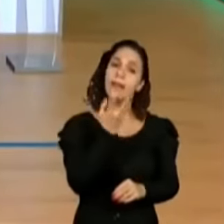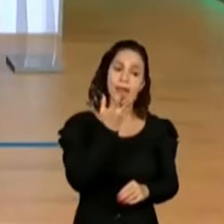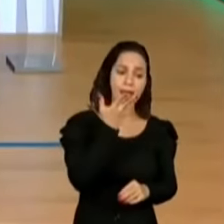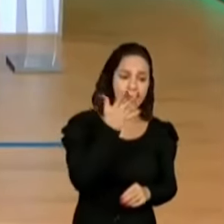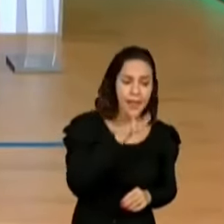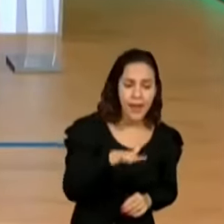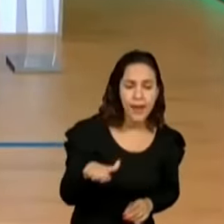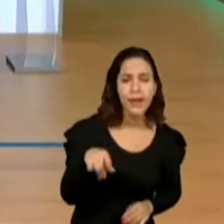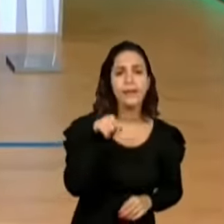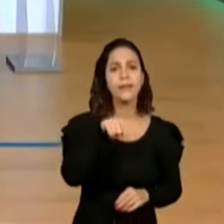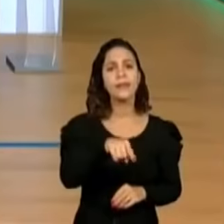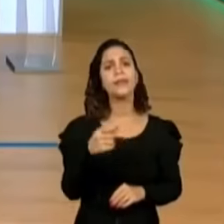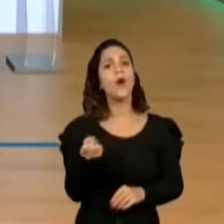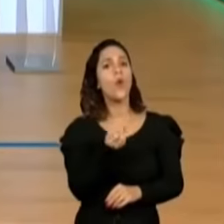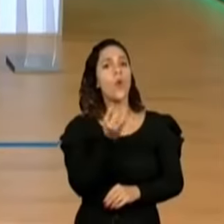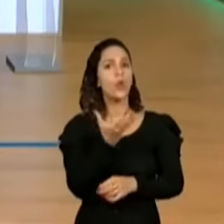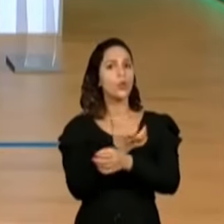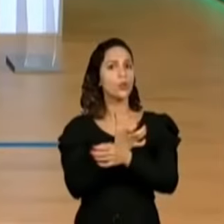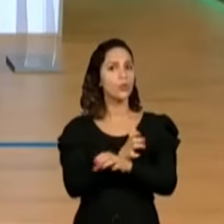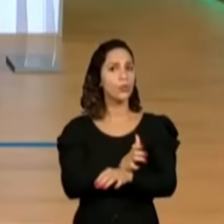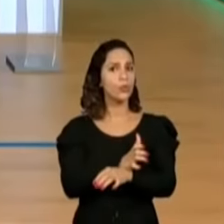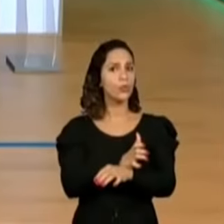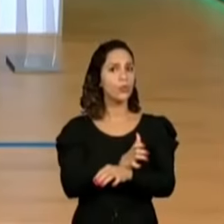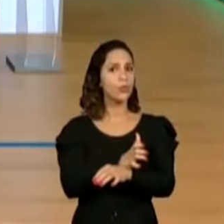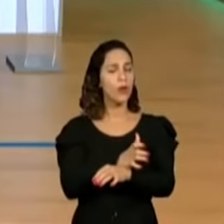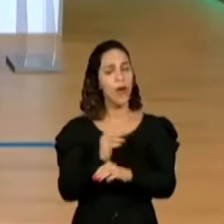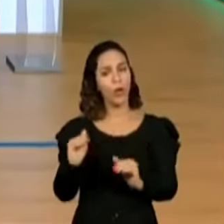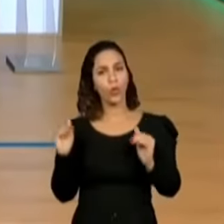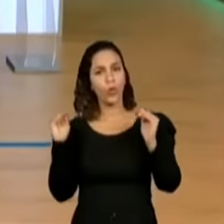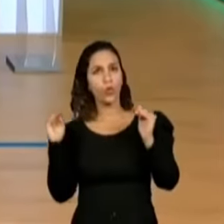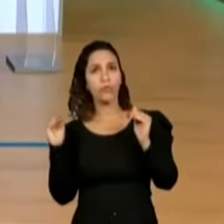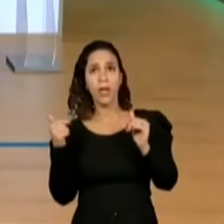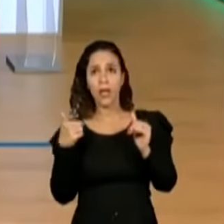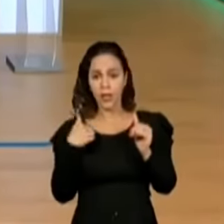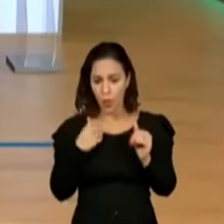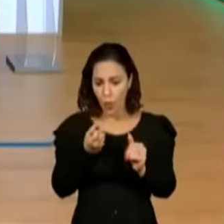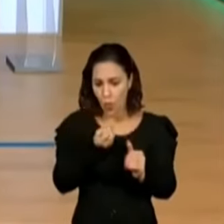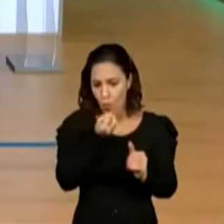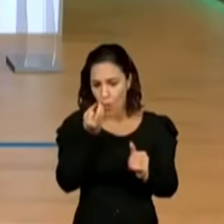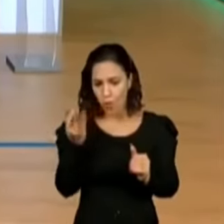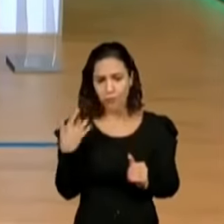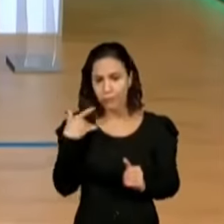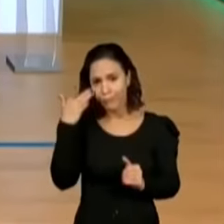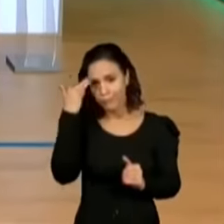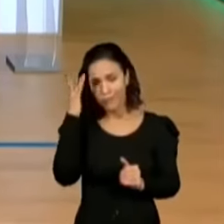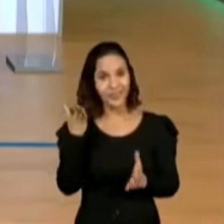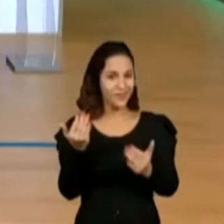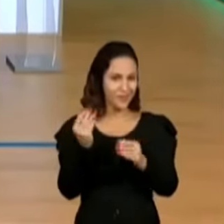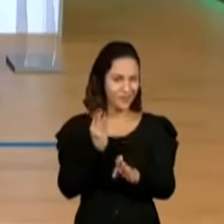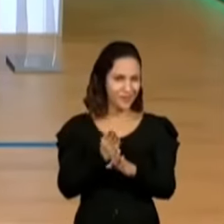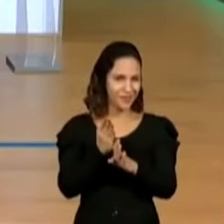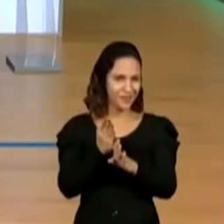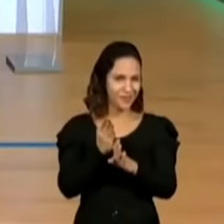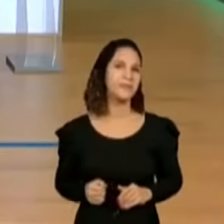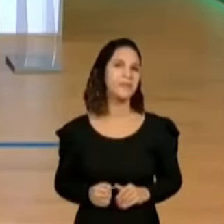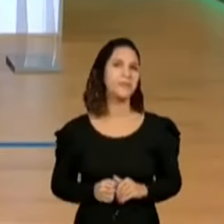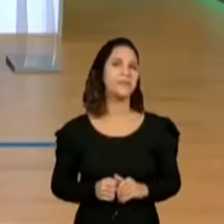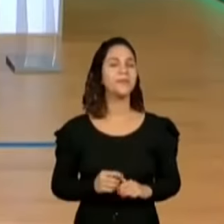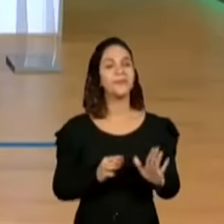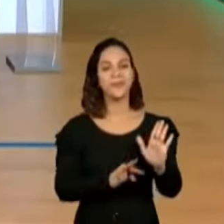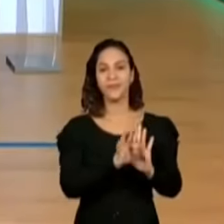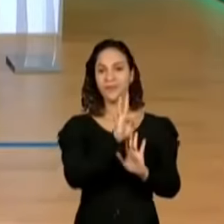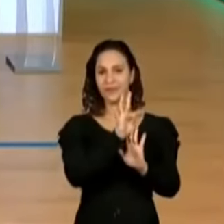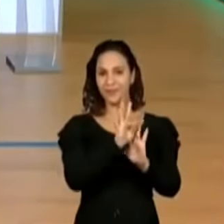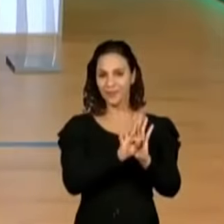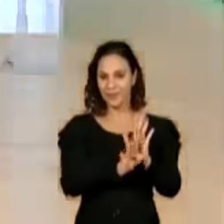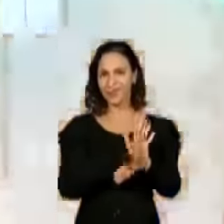quantos ossos tem um adulto? Eu nunca parei para contar. Vamos descobrir? Vamos descobrir. O texto segue.